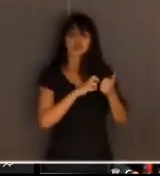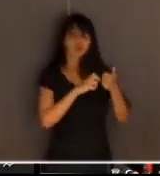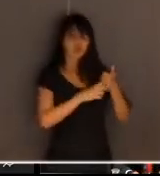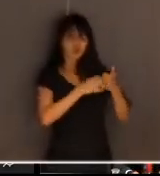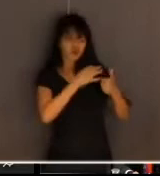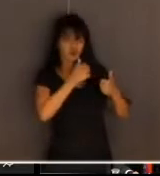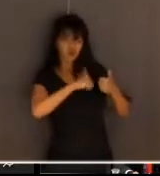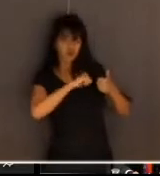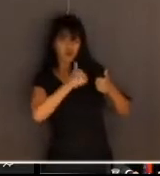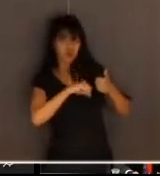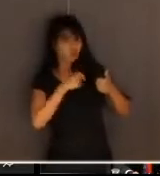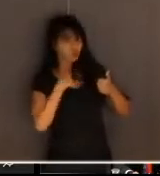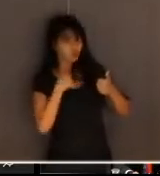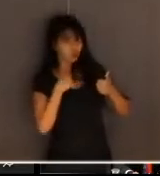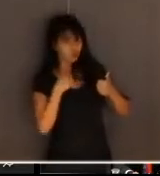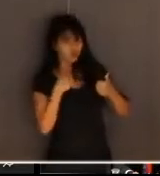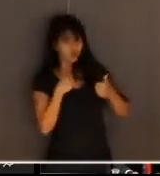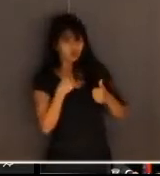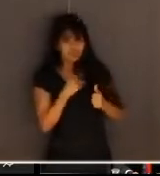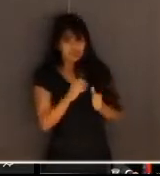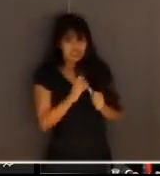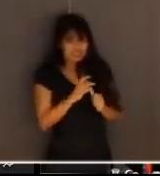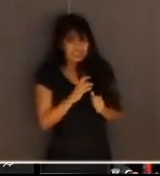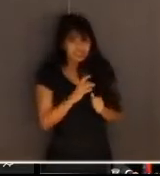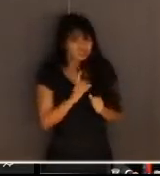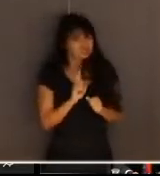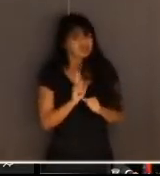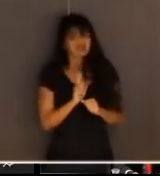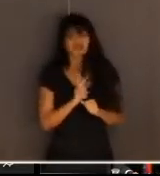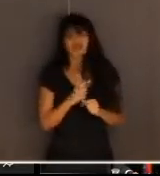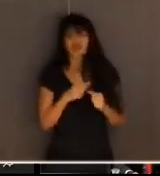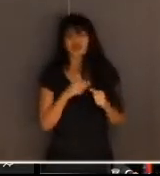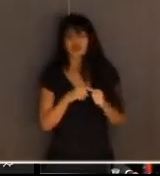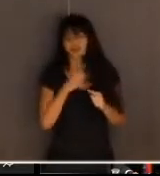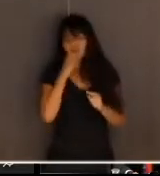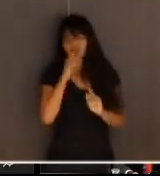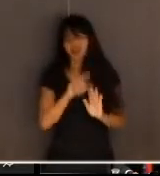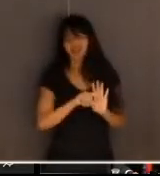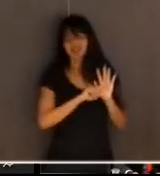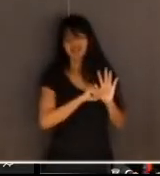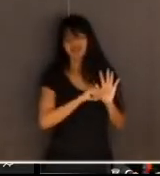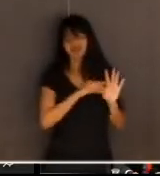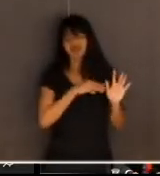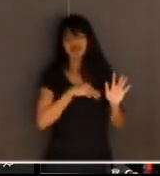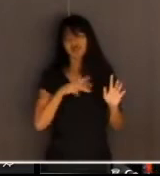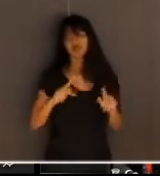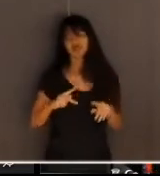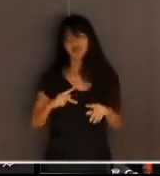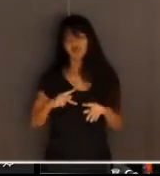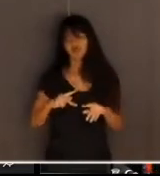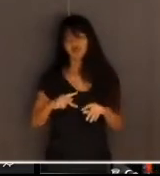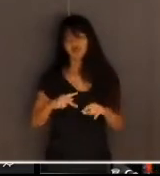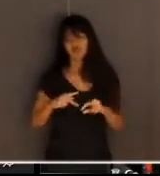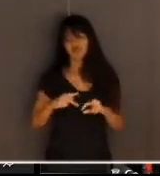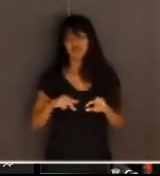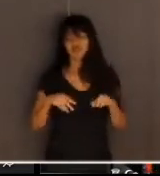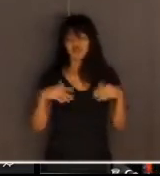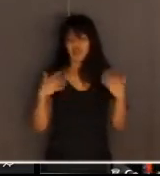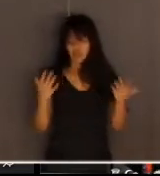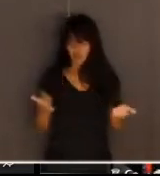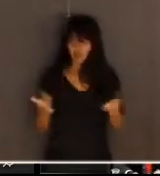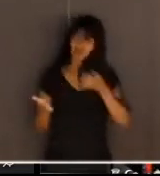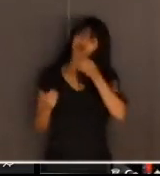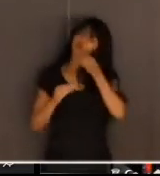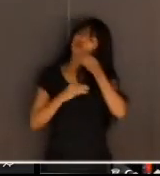ficar inseguro. Jurado inseguro é um ponto negativo para o Ministério Público. Então, meus queridos colegas